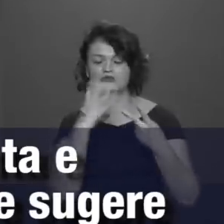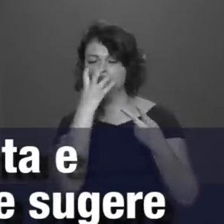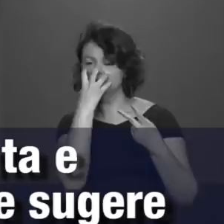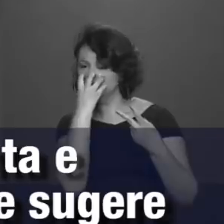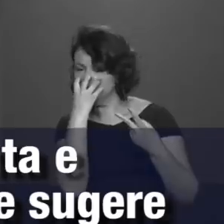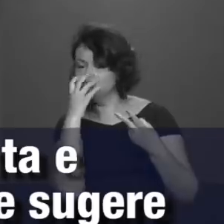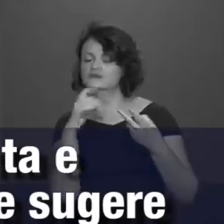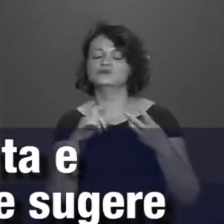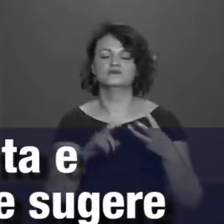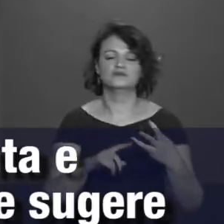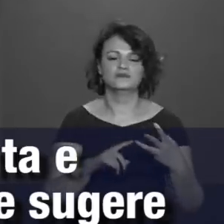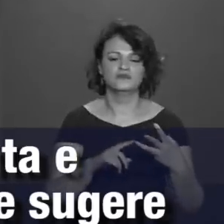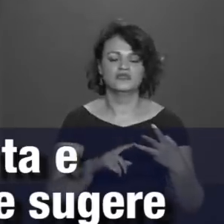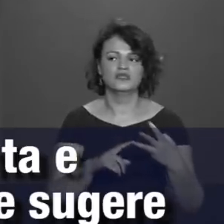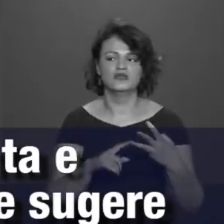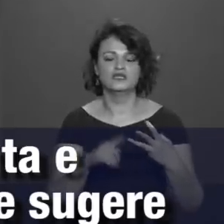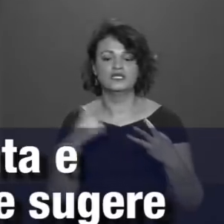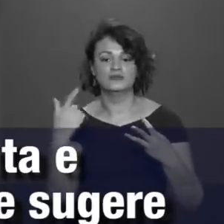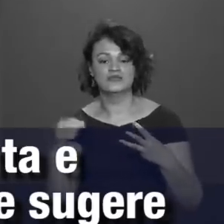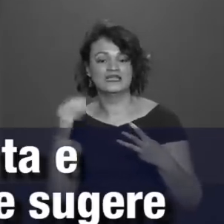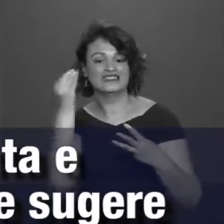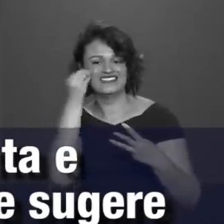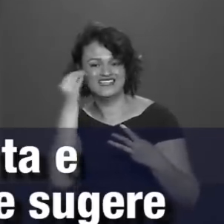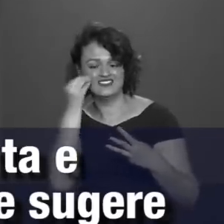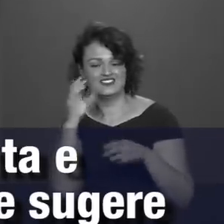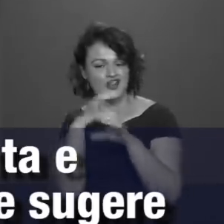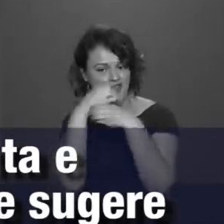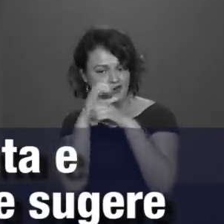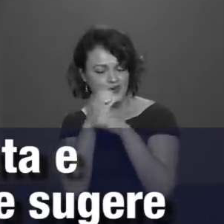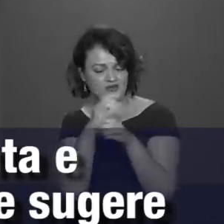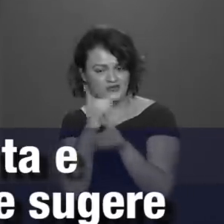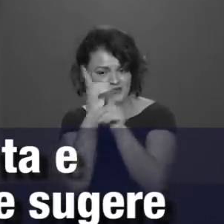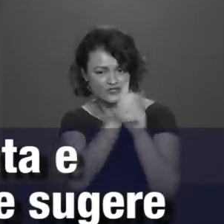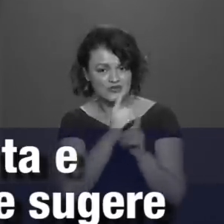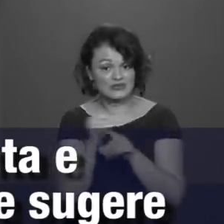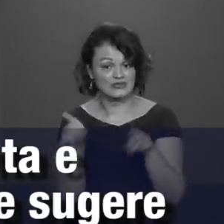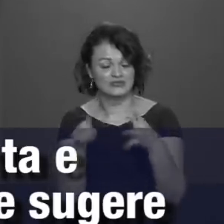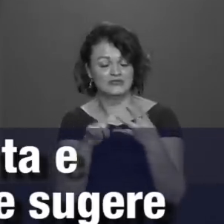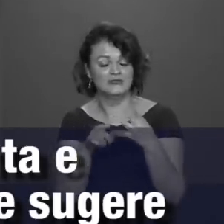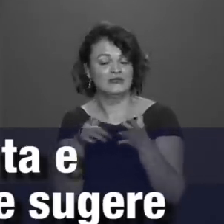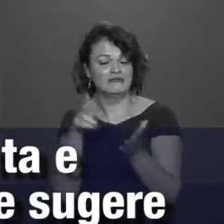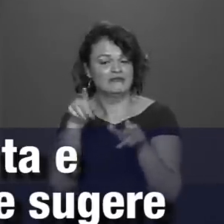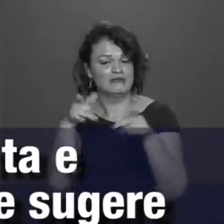para ter acesso gratuito ao nosso conteúdo. Uma produção Folha Política.